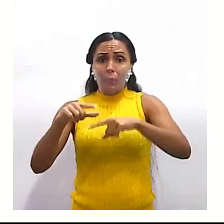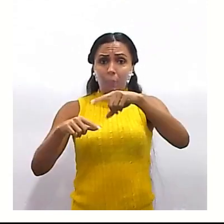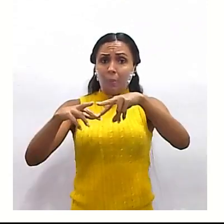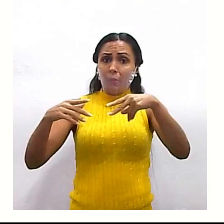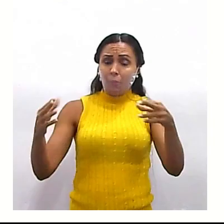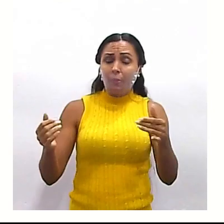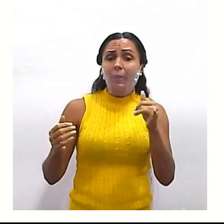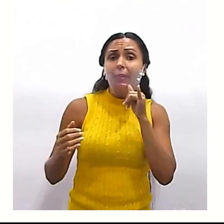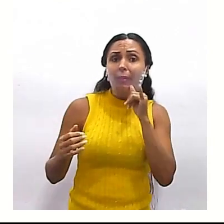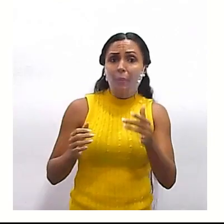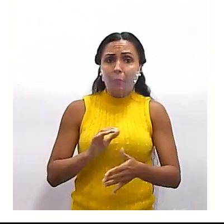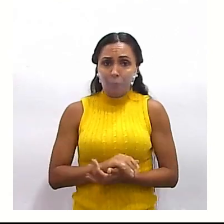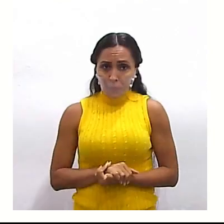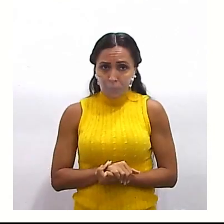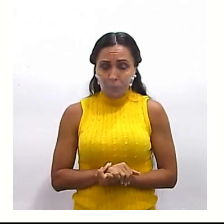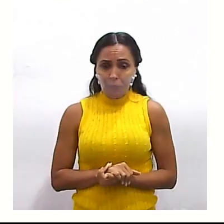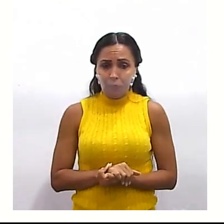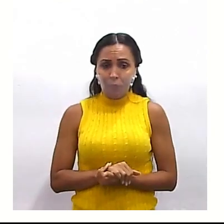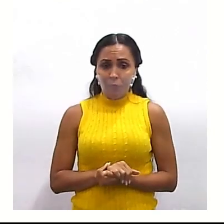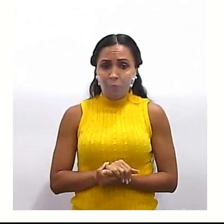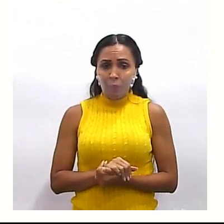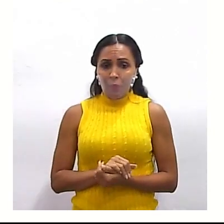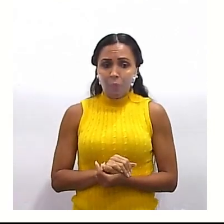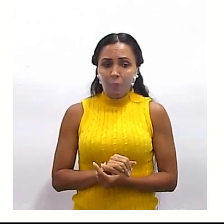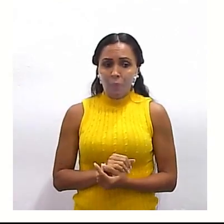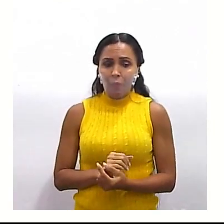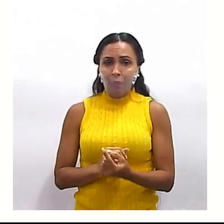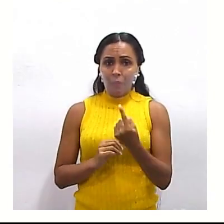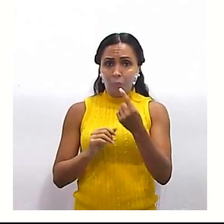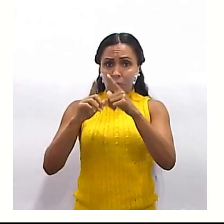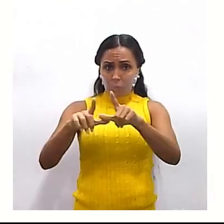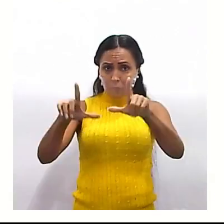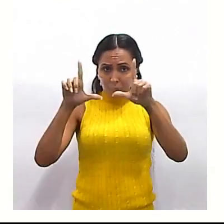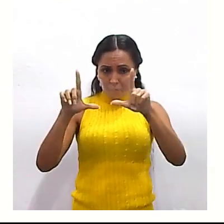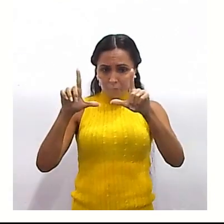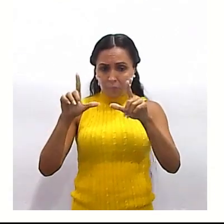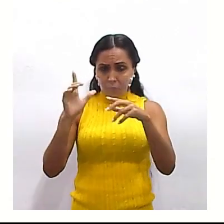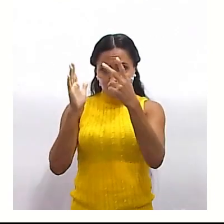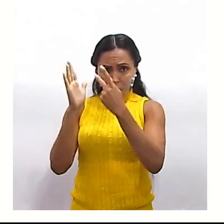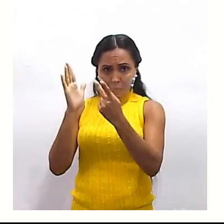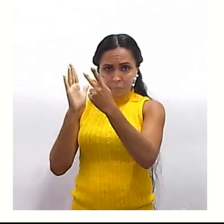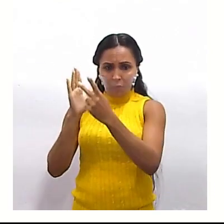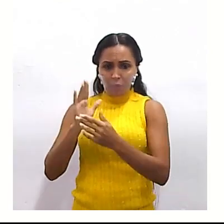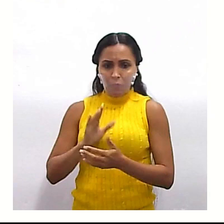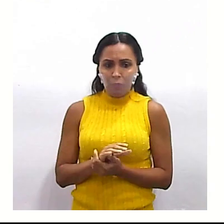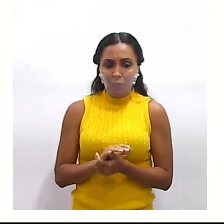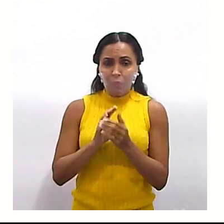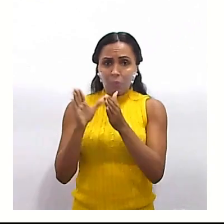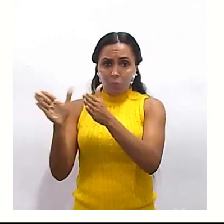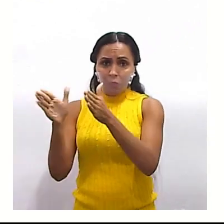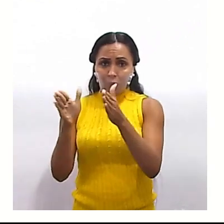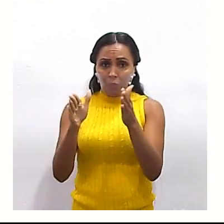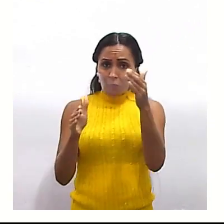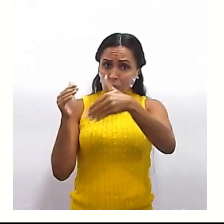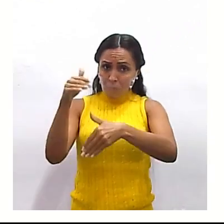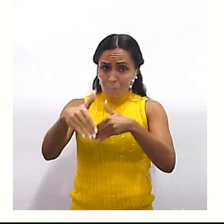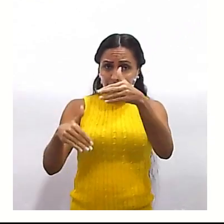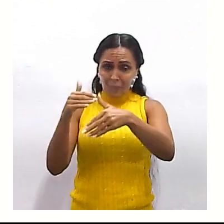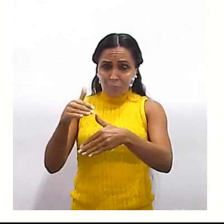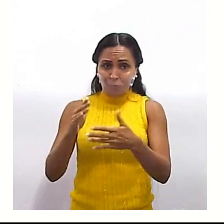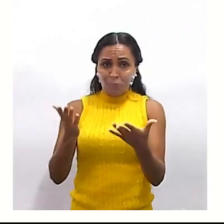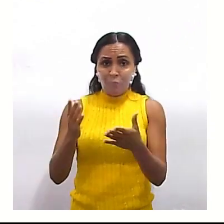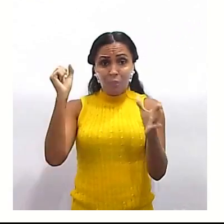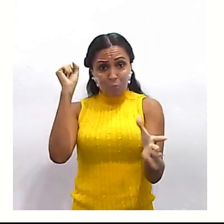exemplo. Eu tenho um pallet, vocês estão vendo aí na imagem. Quanto mais caixas eu conseguir ocupar dentro desse pallet de